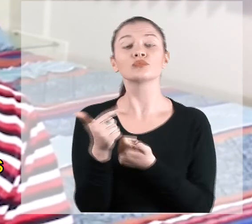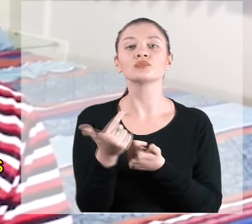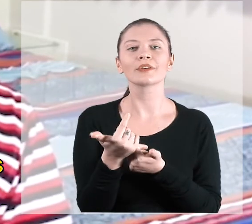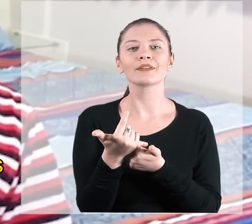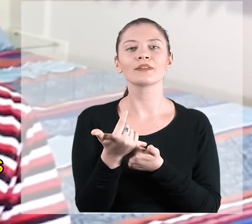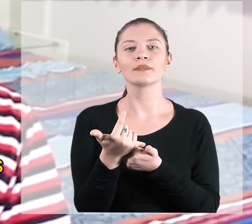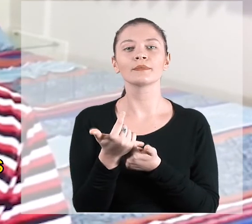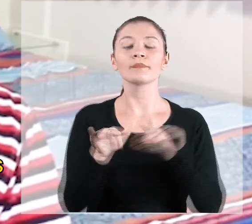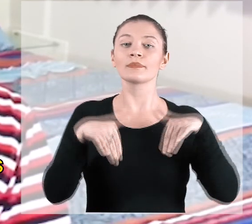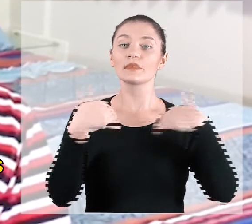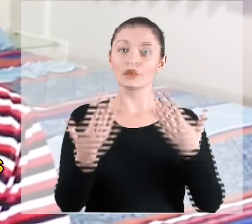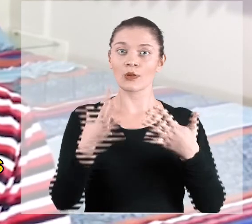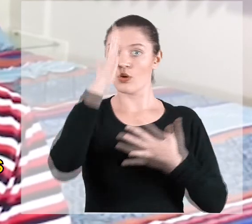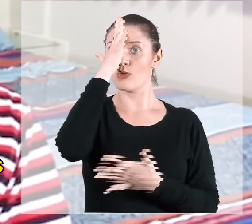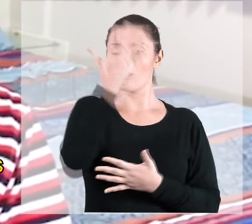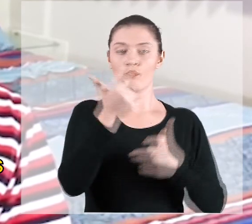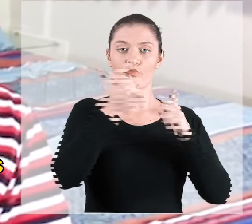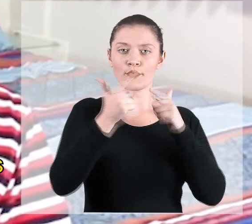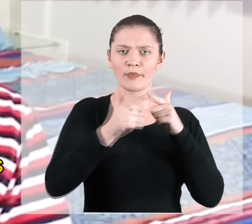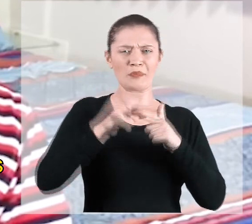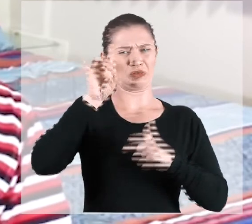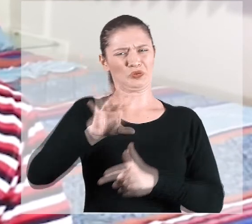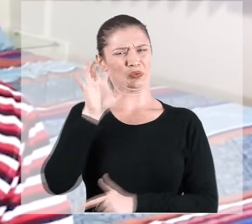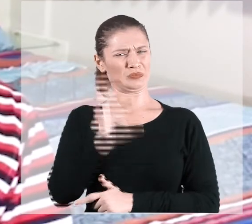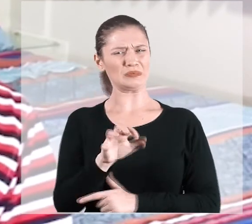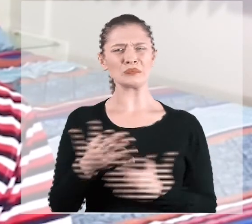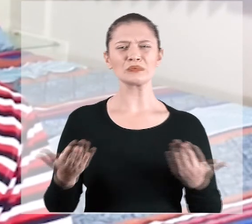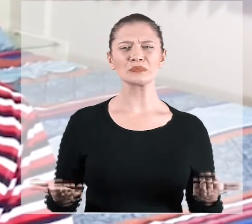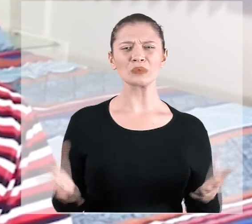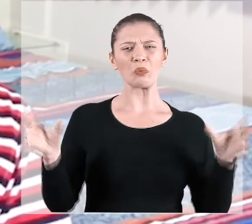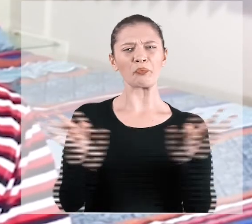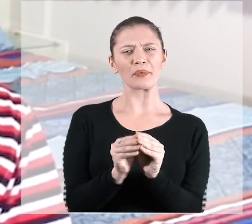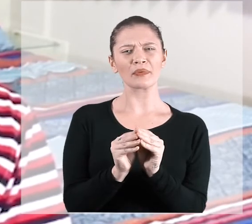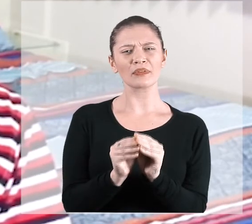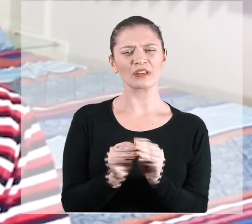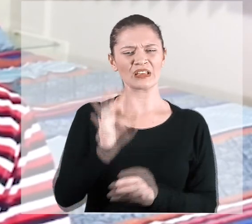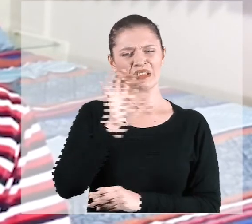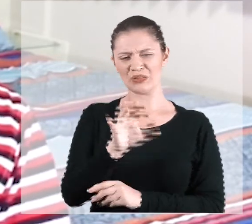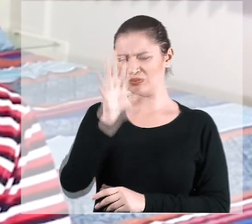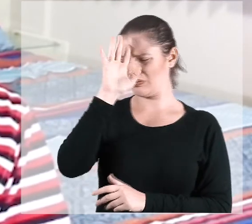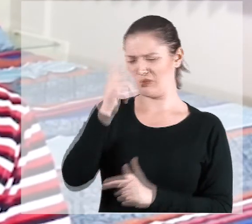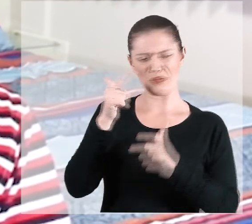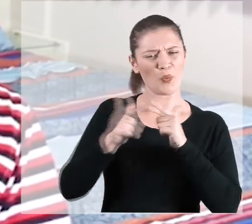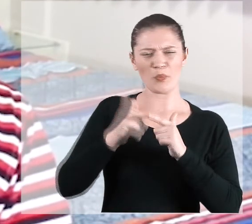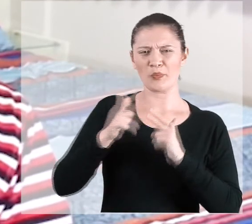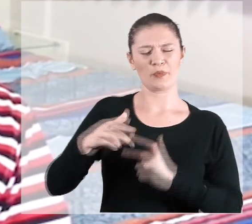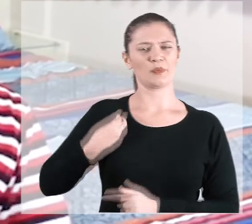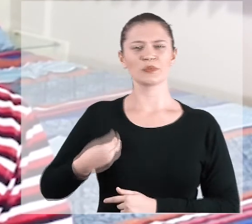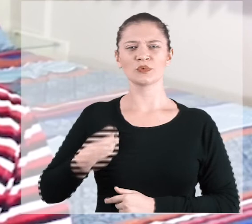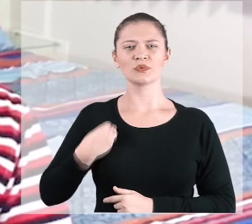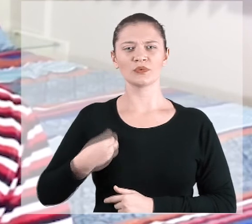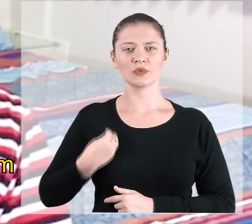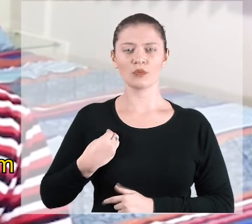a solução para os meus problemas se resumiram a isso? Mas isso não solucionou os meus problemas existenciais, os